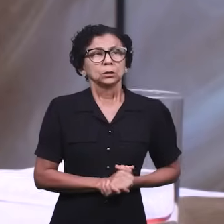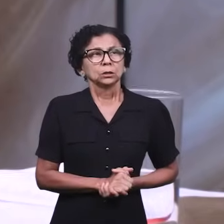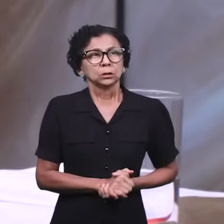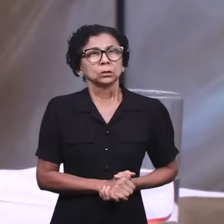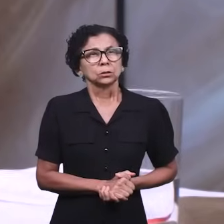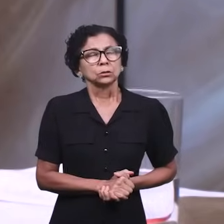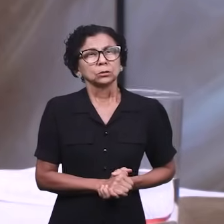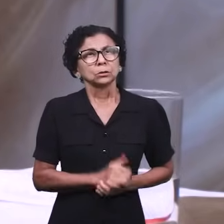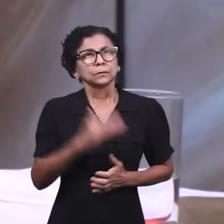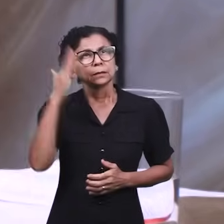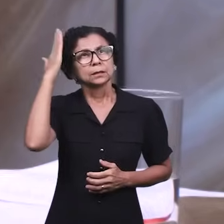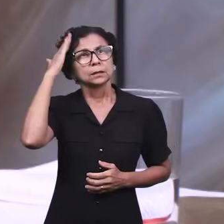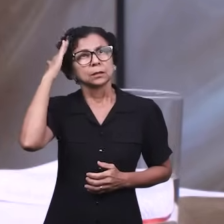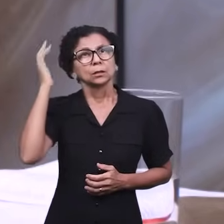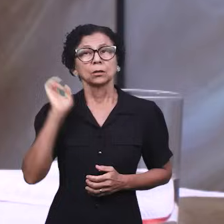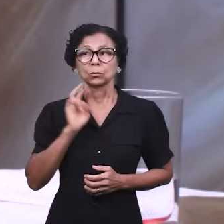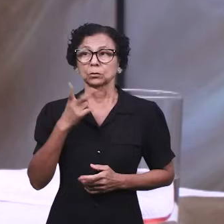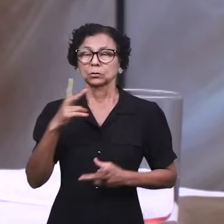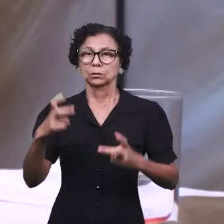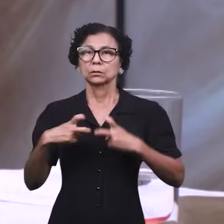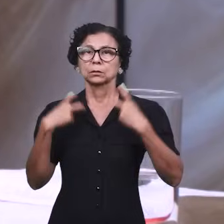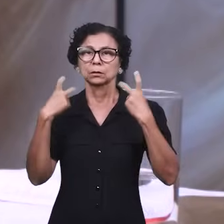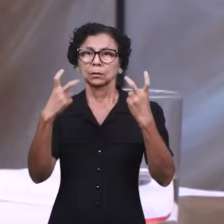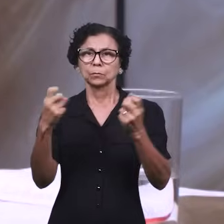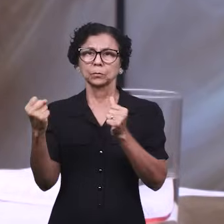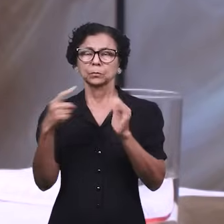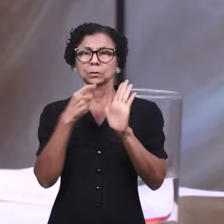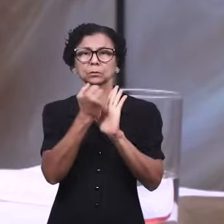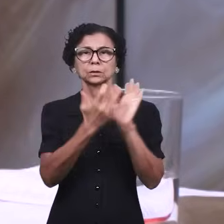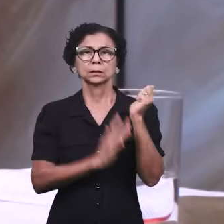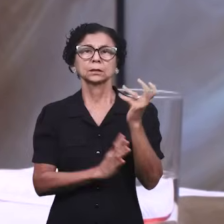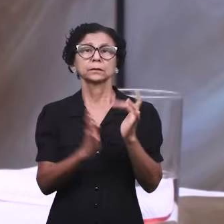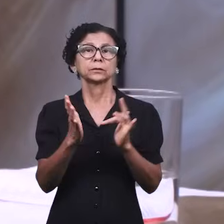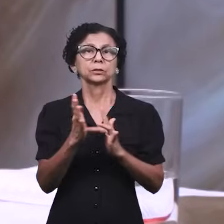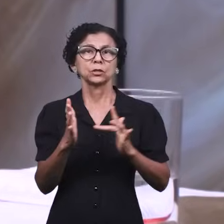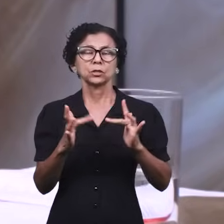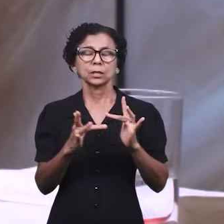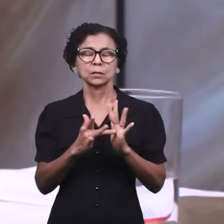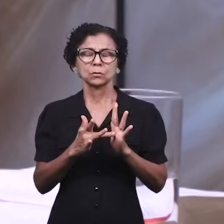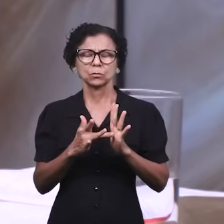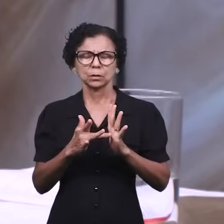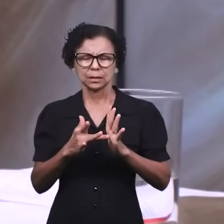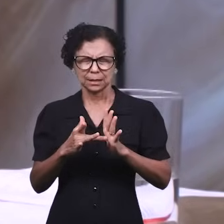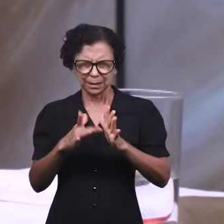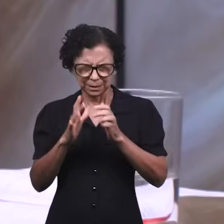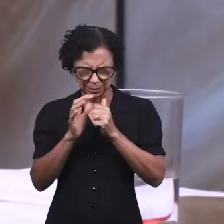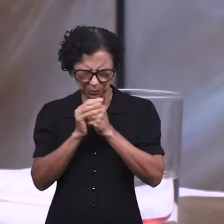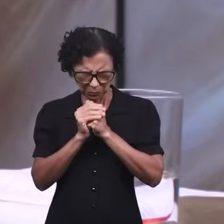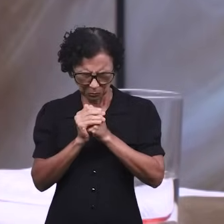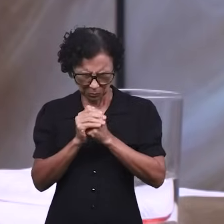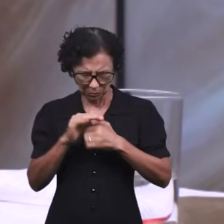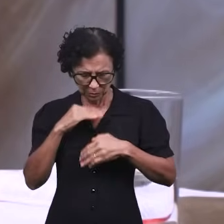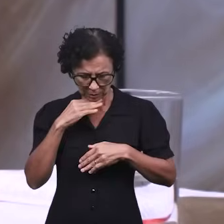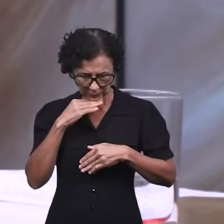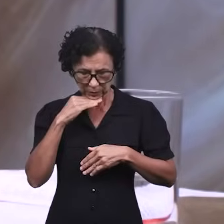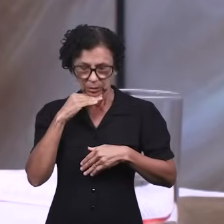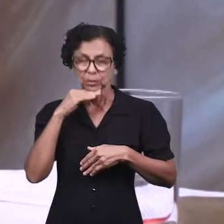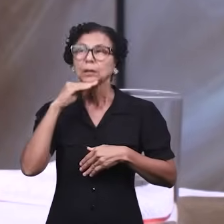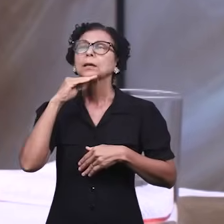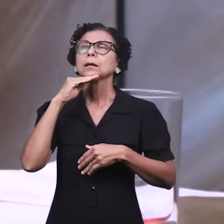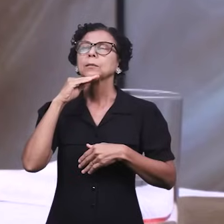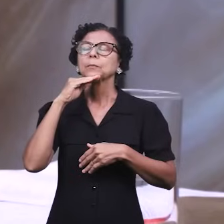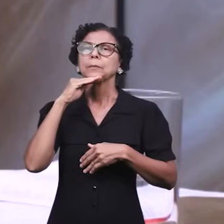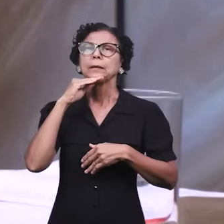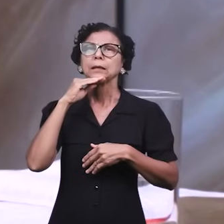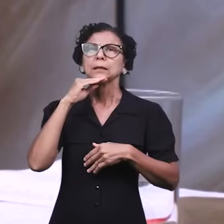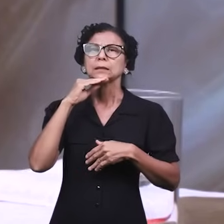que era permanecer ali no clamor pelo sangue de Jesus. E ele, ao permanecer, quando ele levantou a cabeça e abriu os olhos, a pessoa